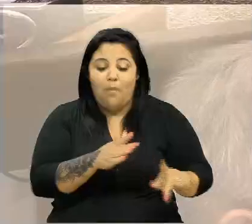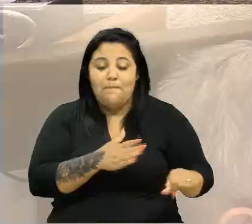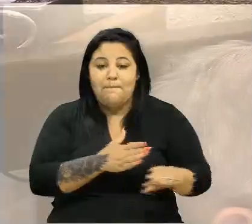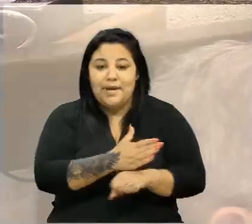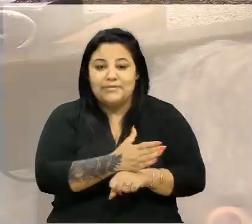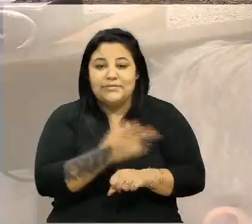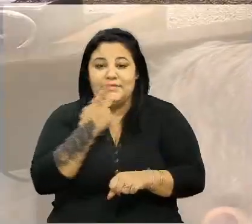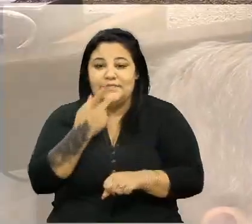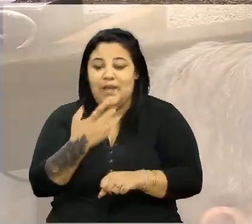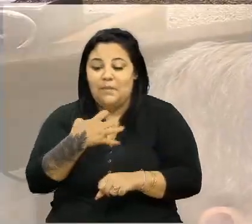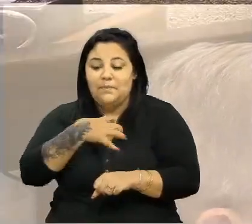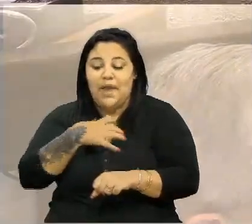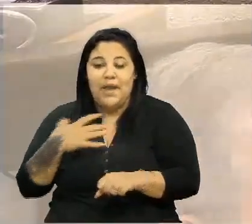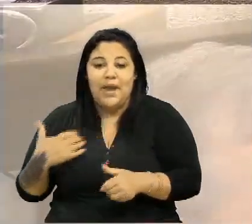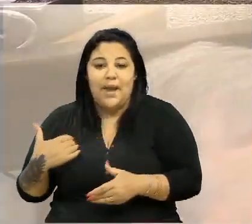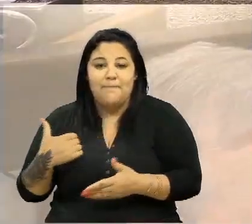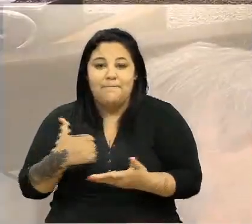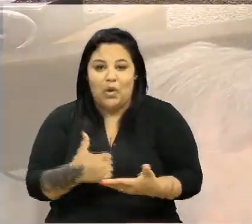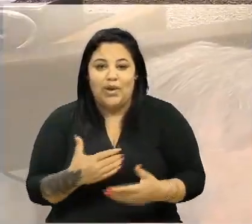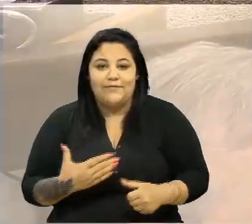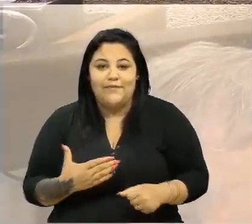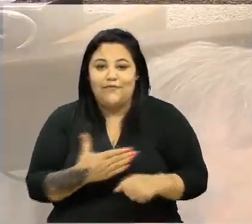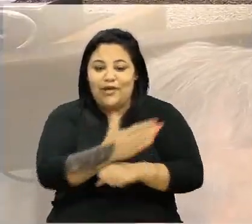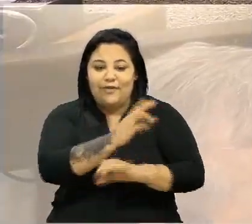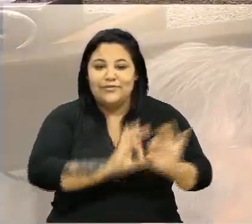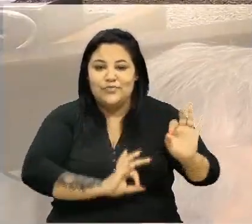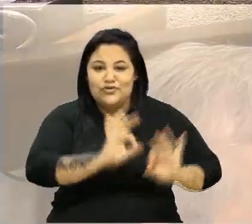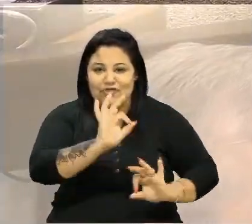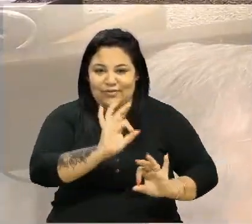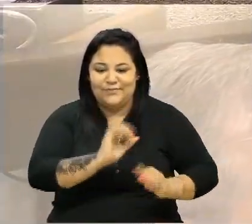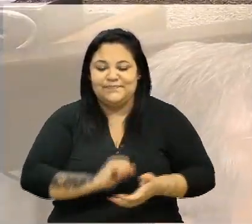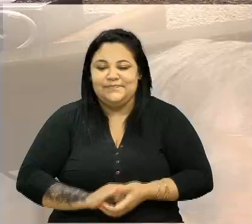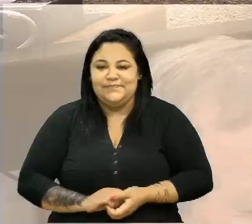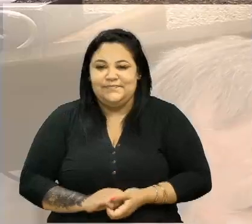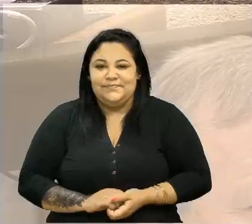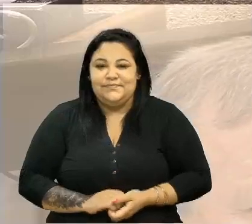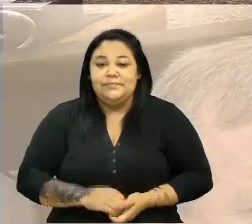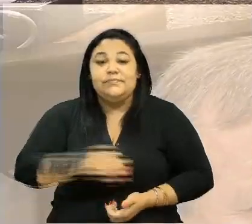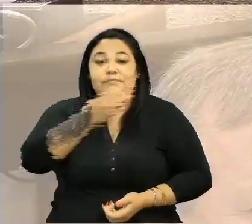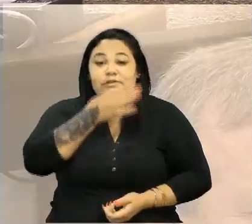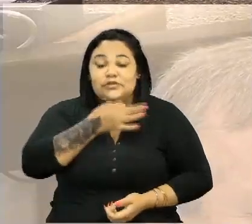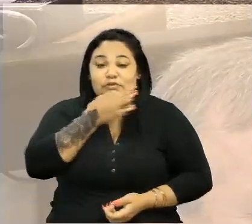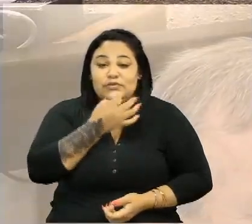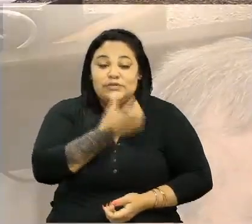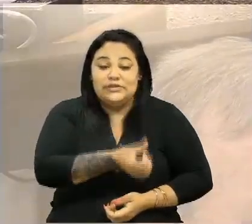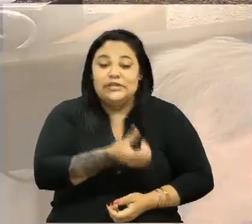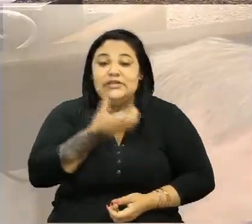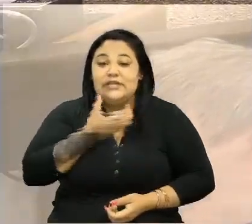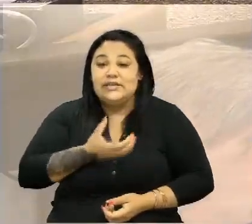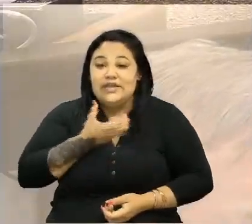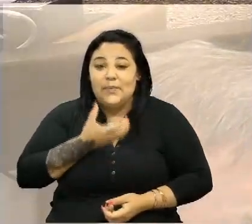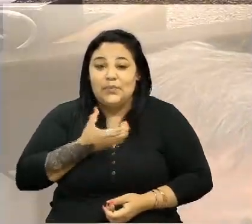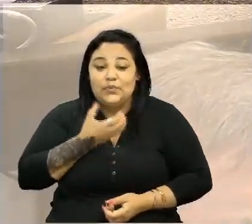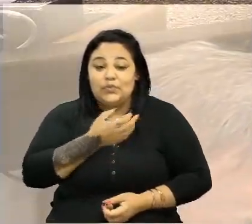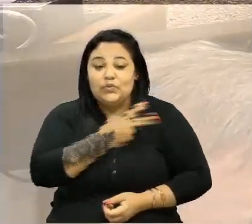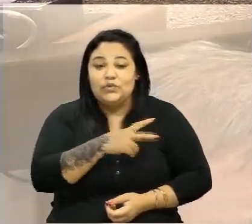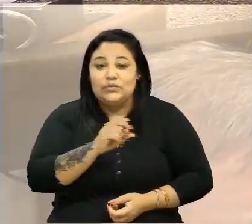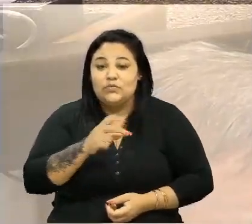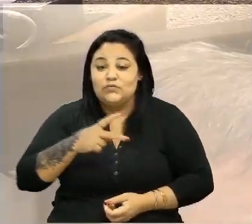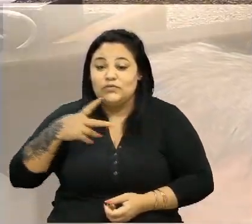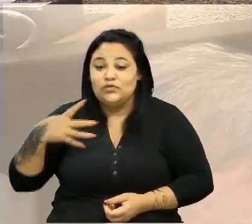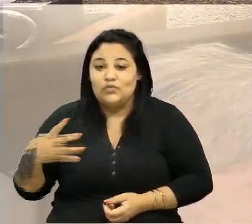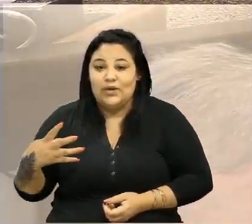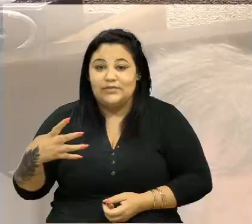manifesta-se favorável ao projeto de lei. Caxias do Sul, 6 de dezembro de